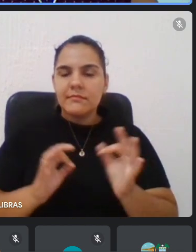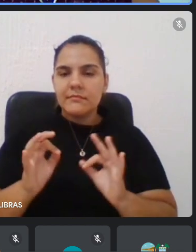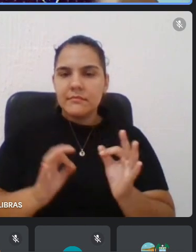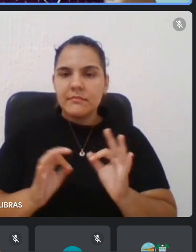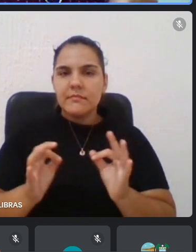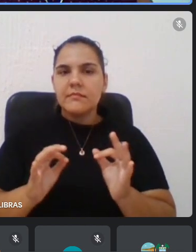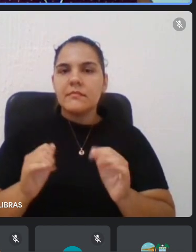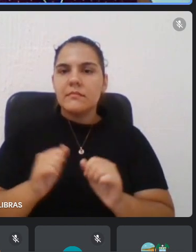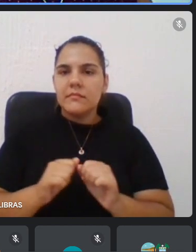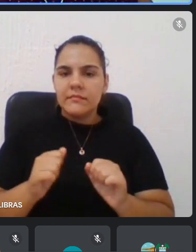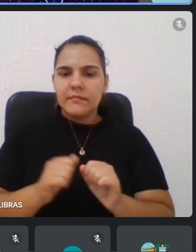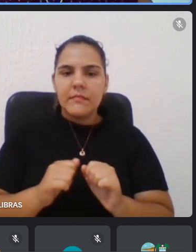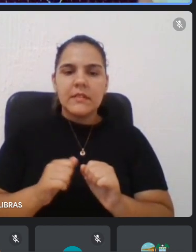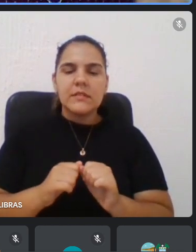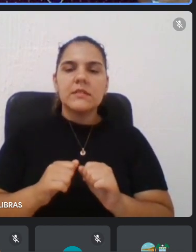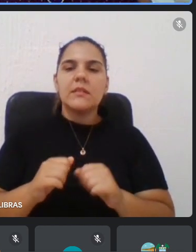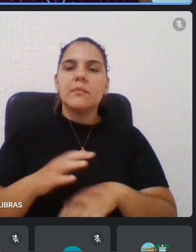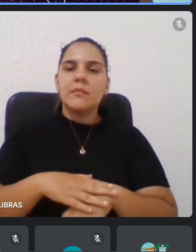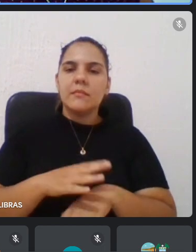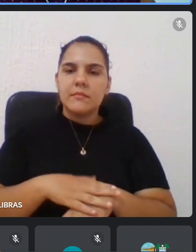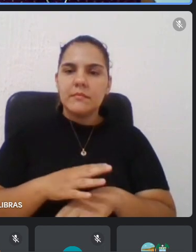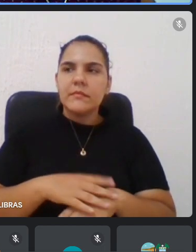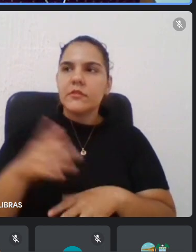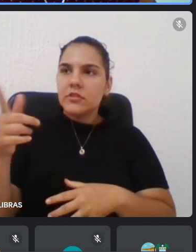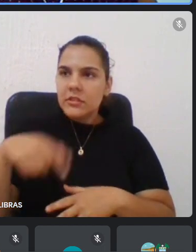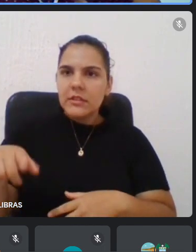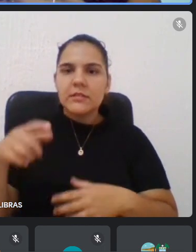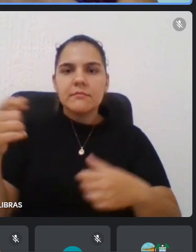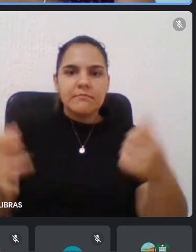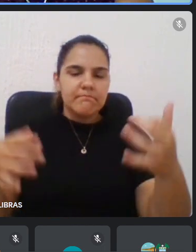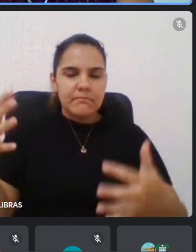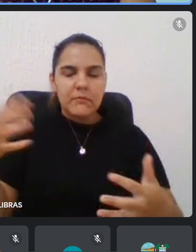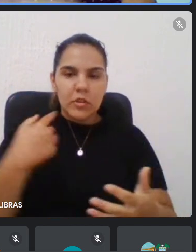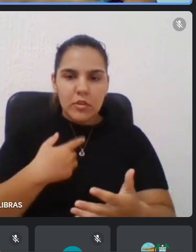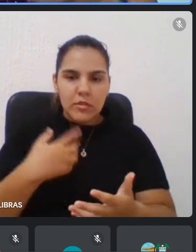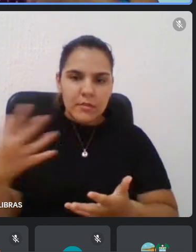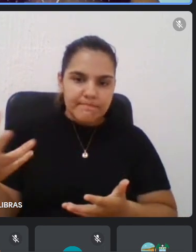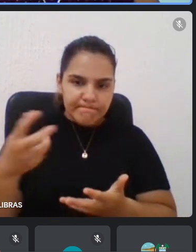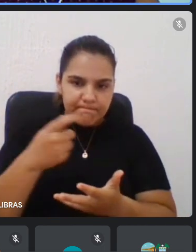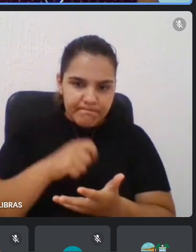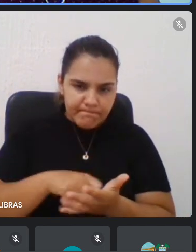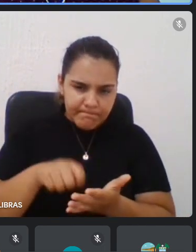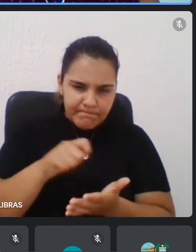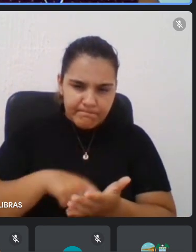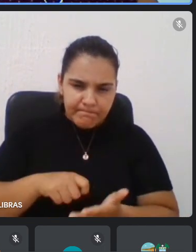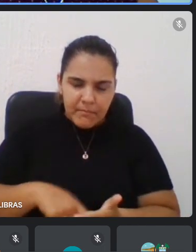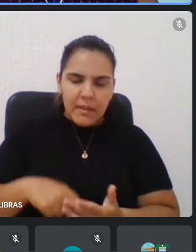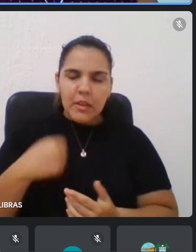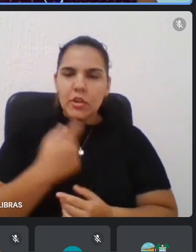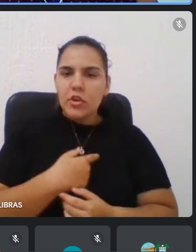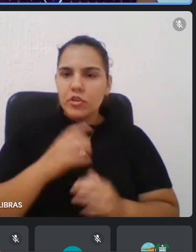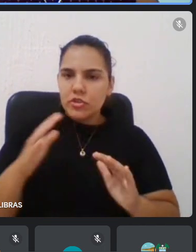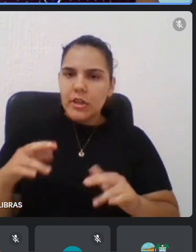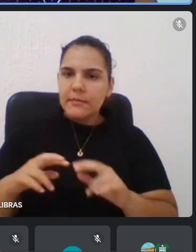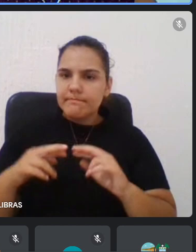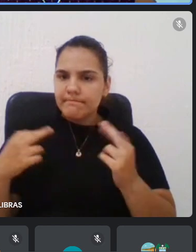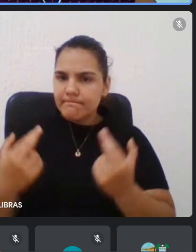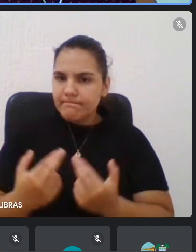escutas, a gente tem uma equipe de relatoria que está fazendo organização disso, a gente senta, a gente já tem alguns editais